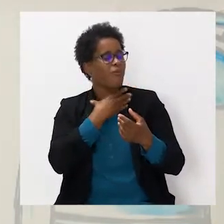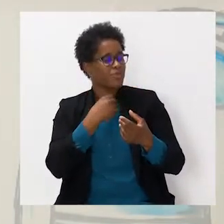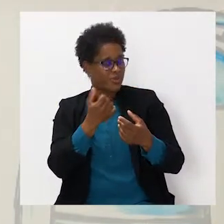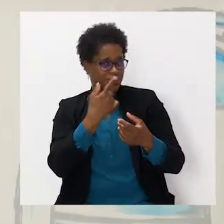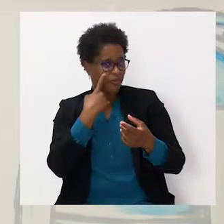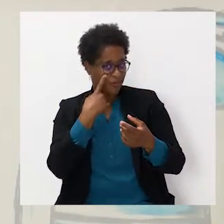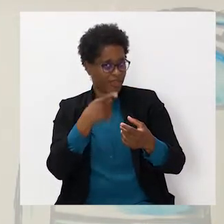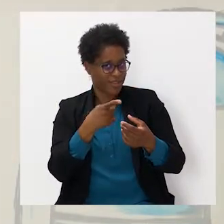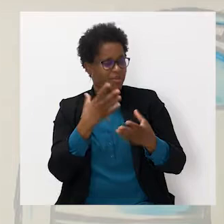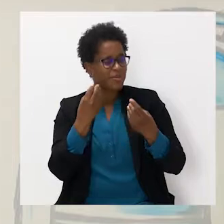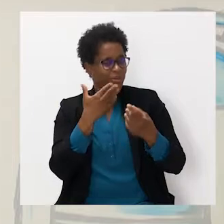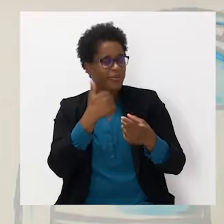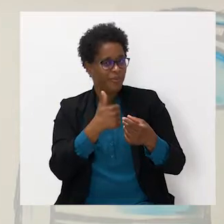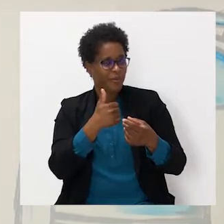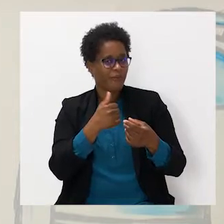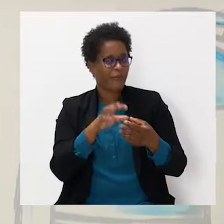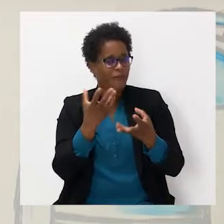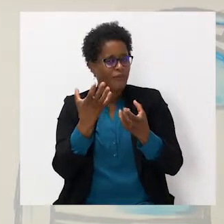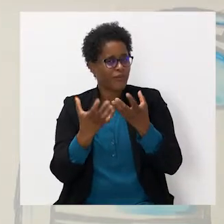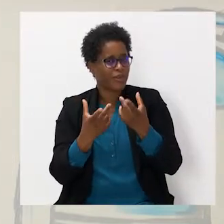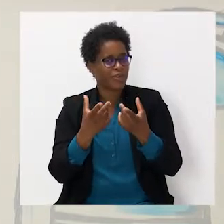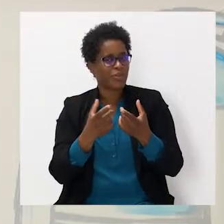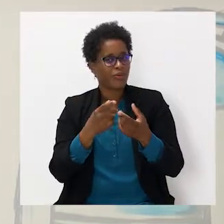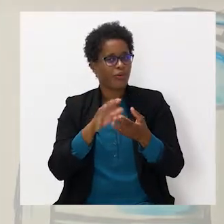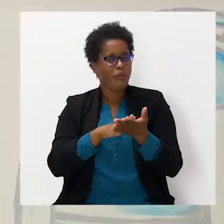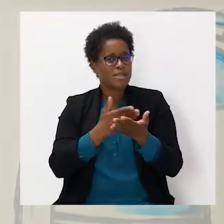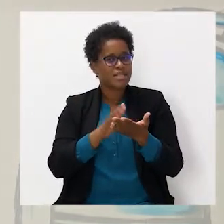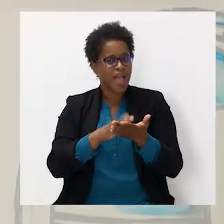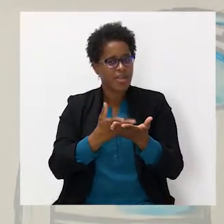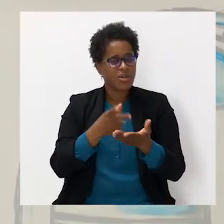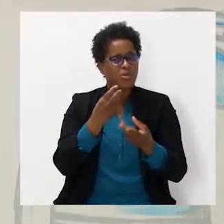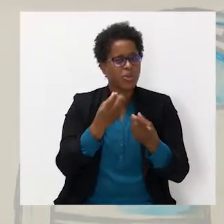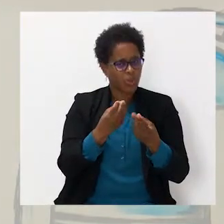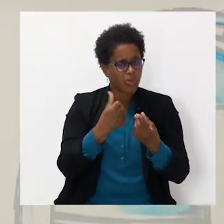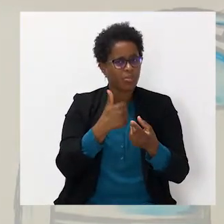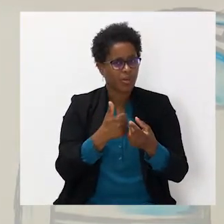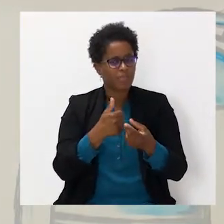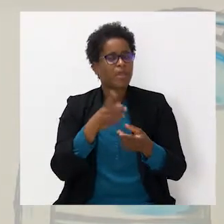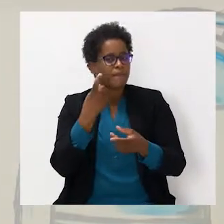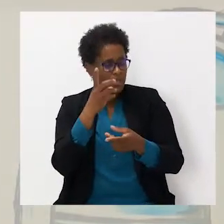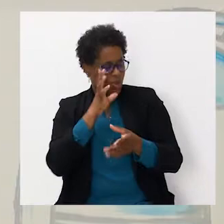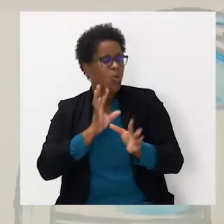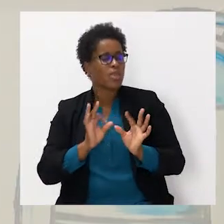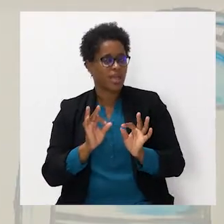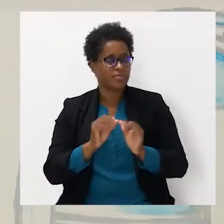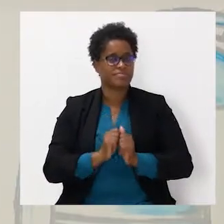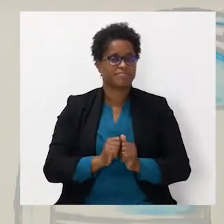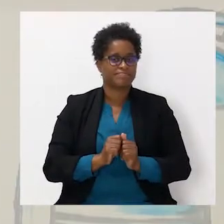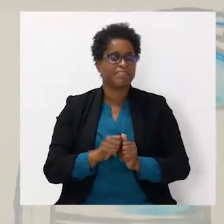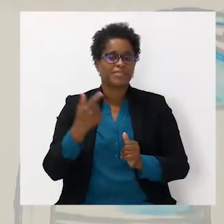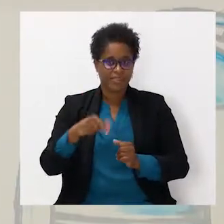milhinho fervido ou assado é muito saboroso. Então, o milho é uma planta que precisa de receber cuidados. Temos